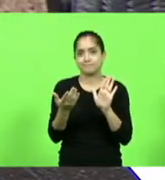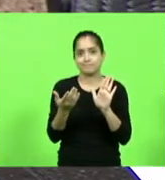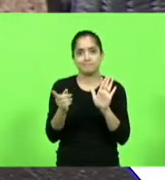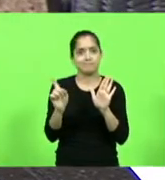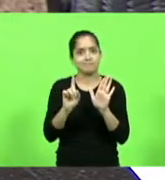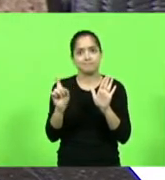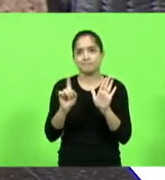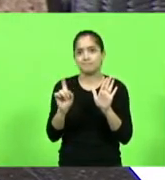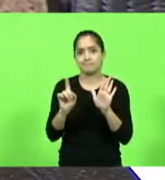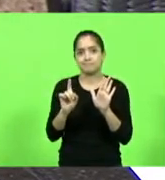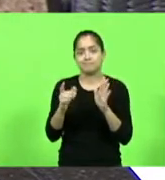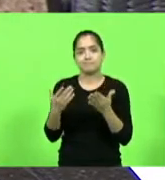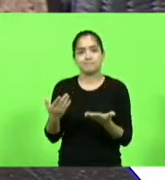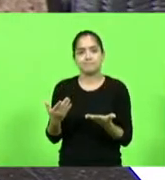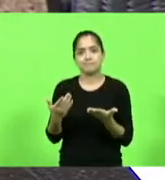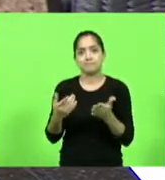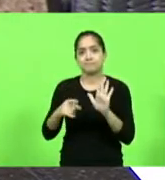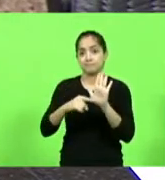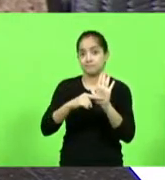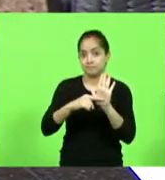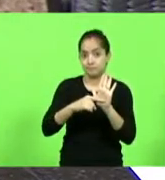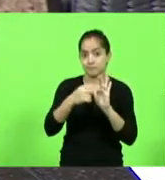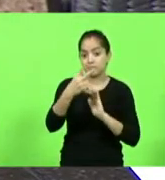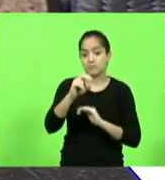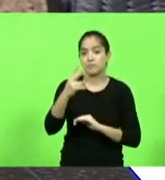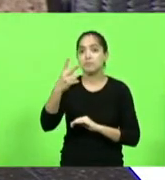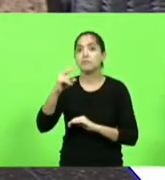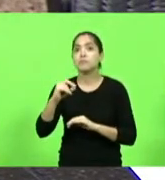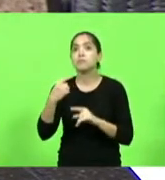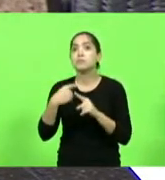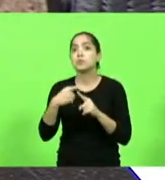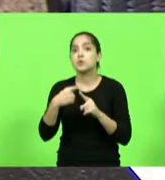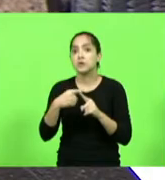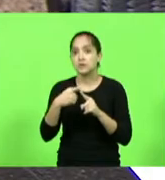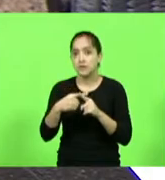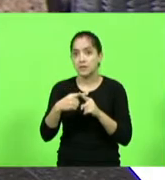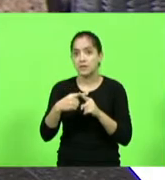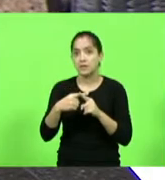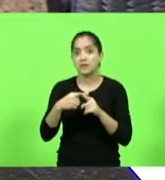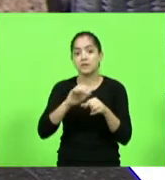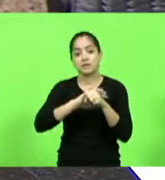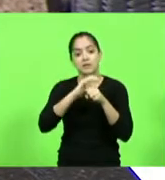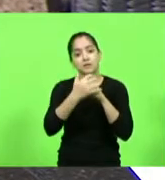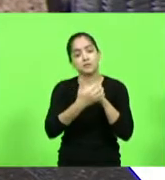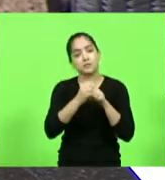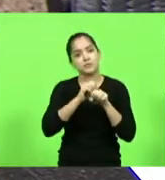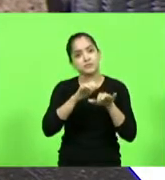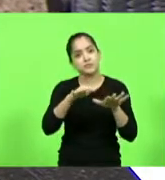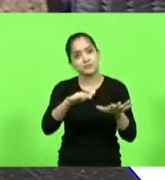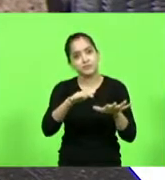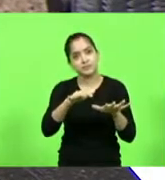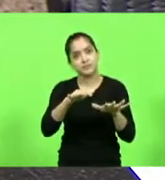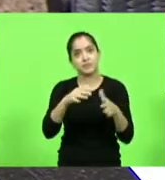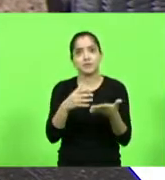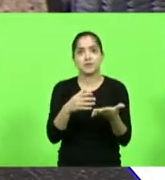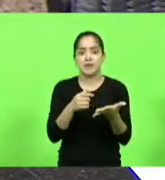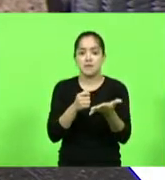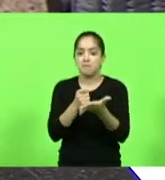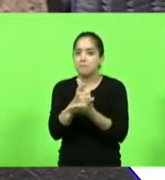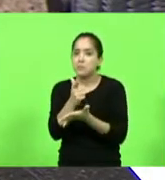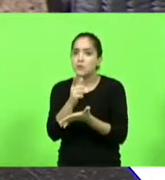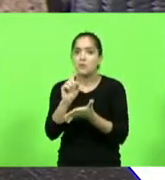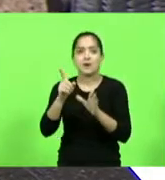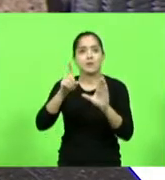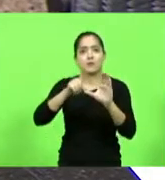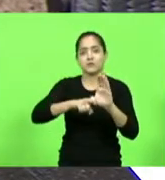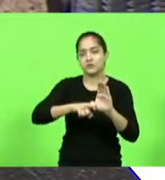superávit avitário, tivemos em 2020, por conta das medidas de combate ao Covid. Nós paramos de pagar as dívidas com a